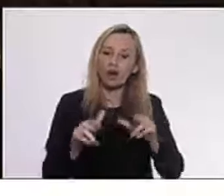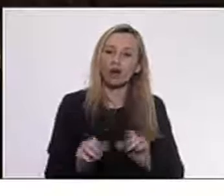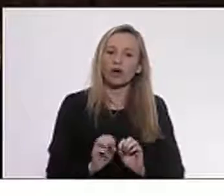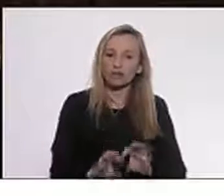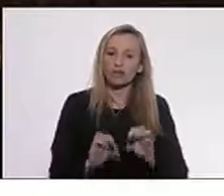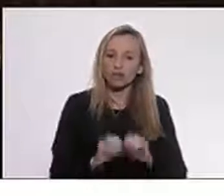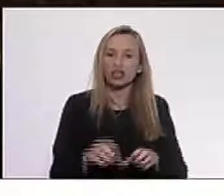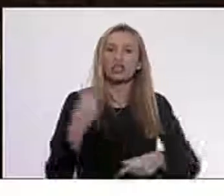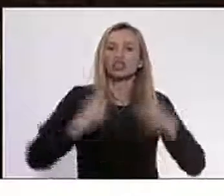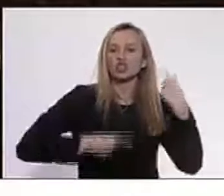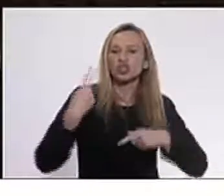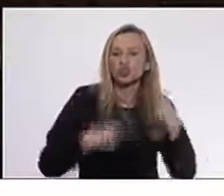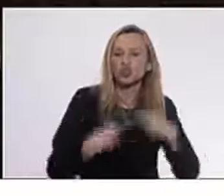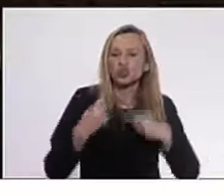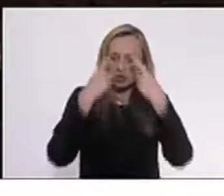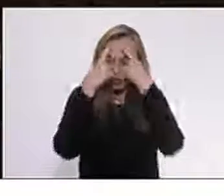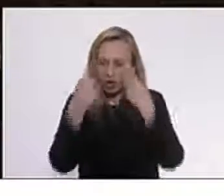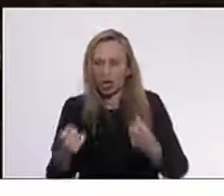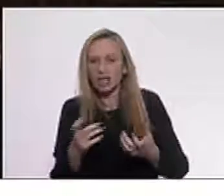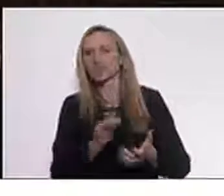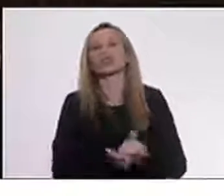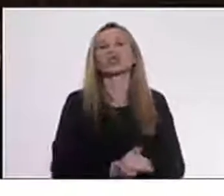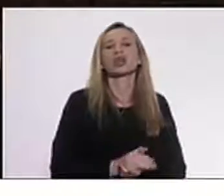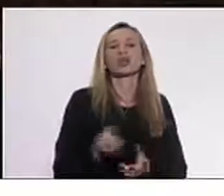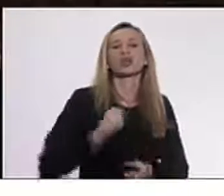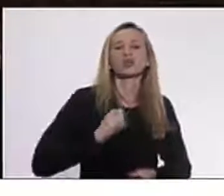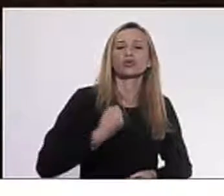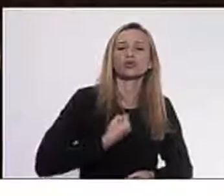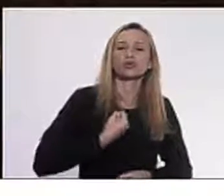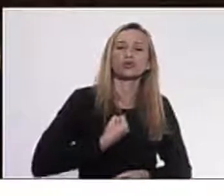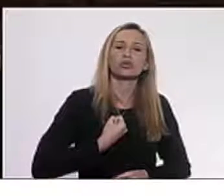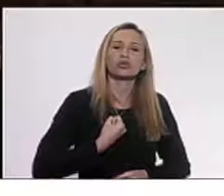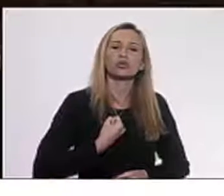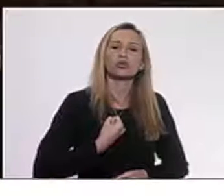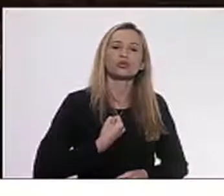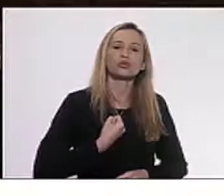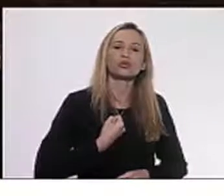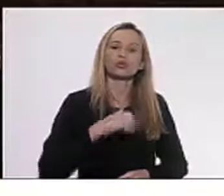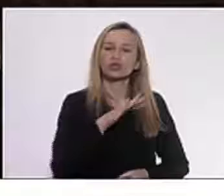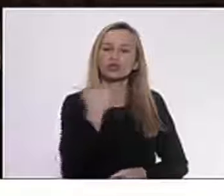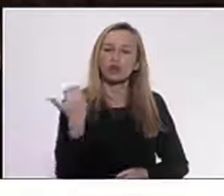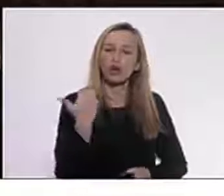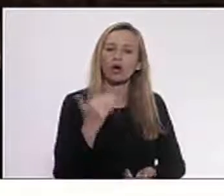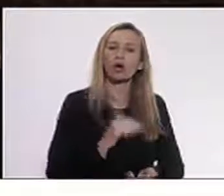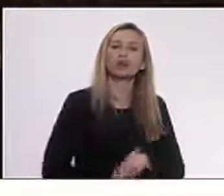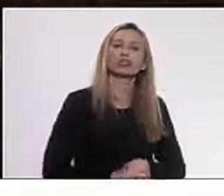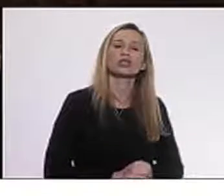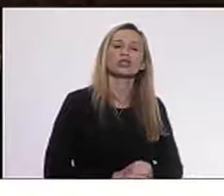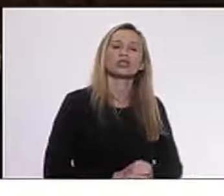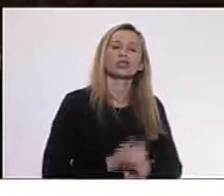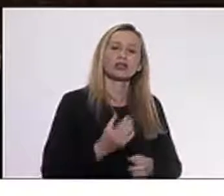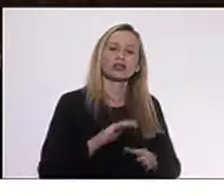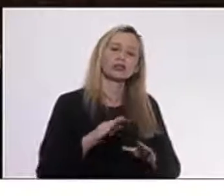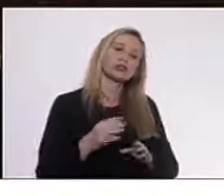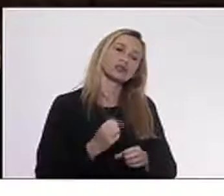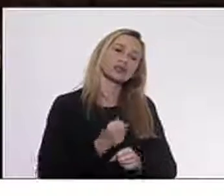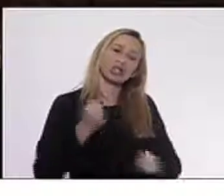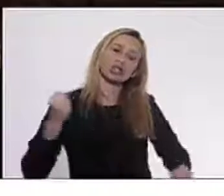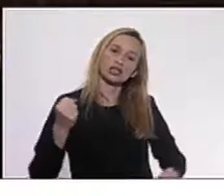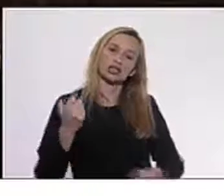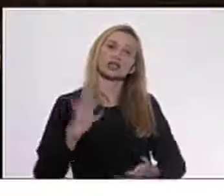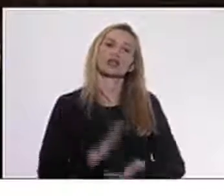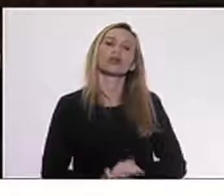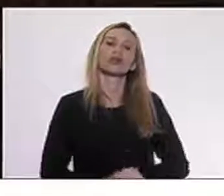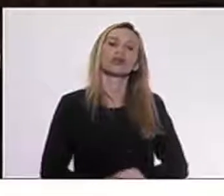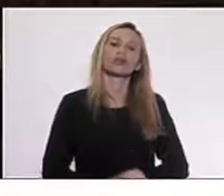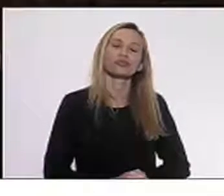violento, discurso genocida, o aumento da militarização da vida, vem produzir uma legitimação